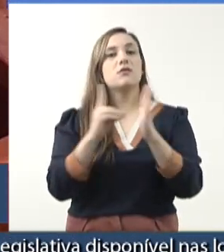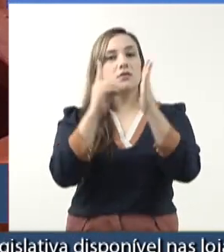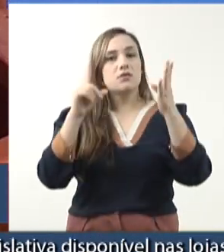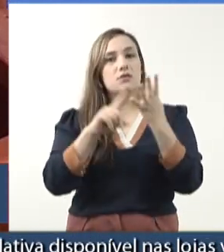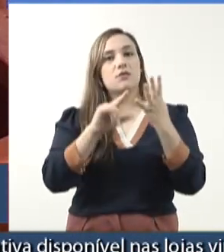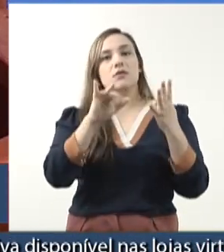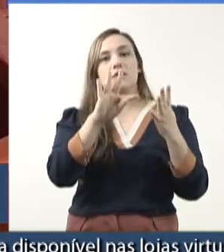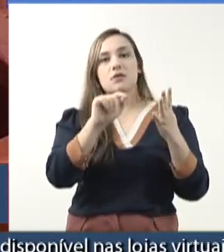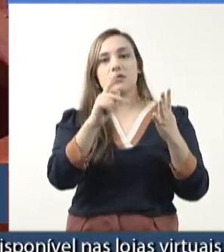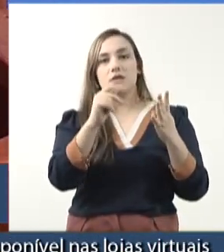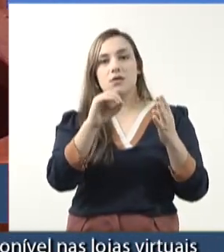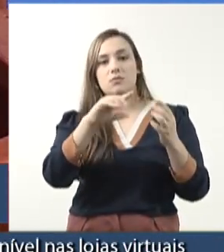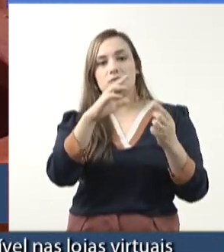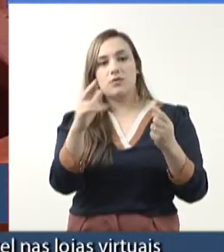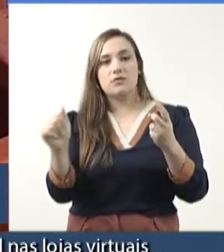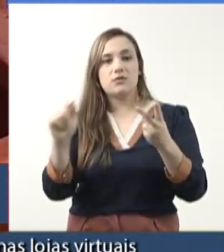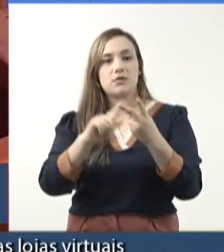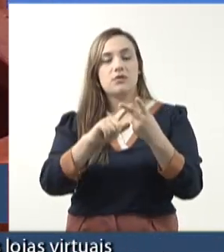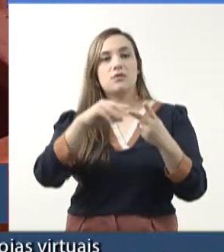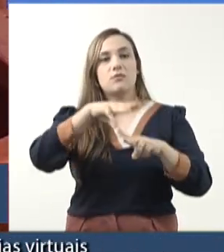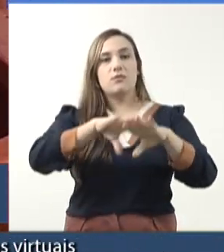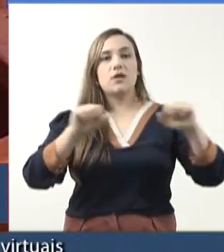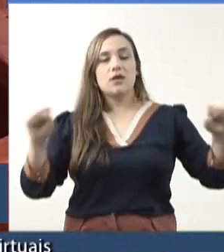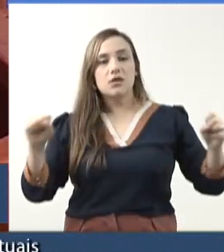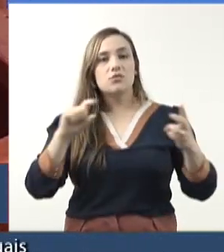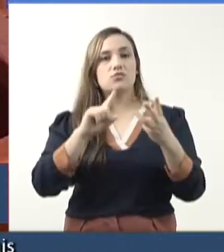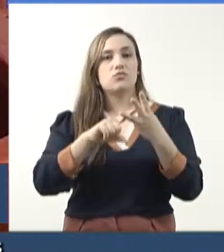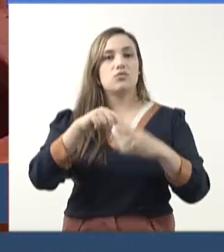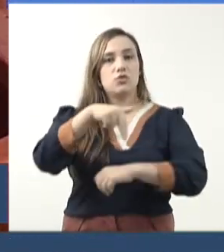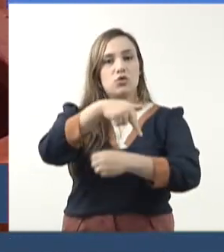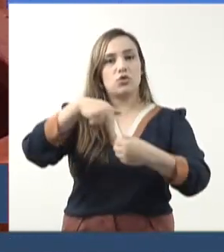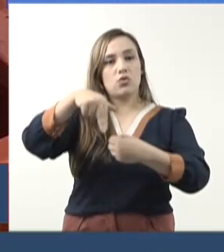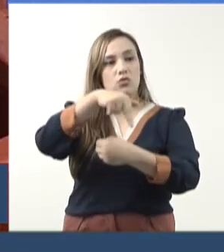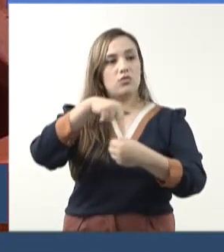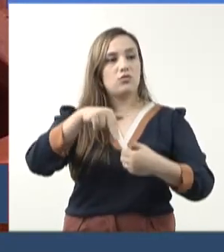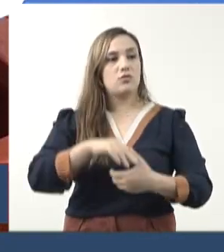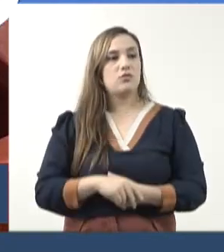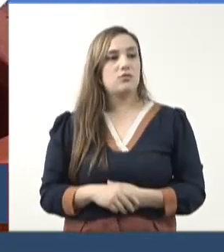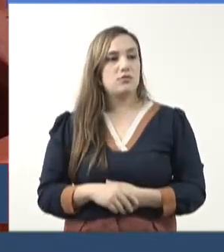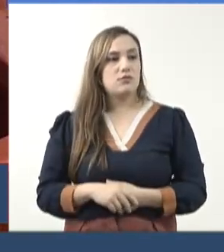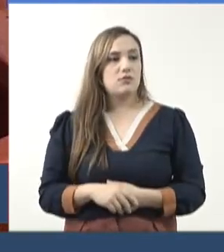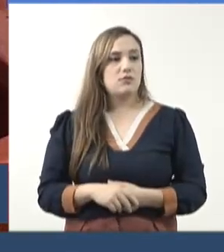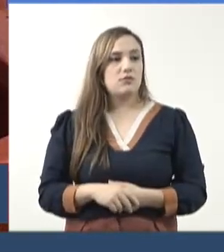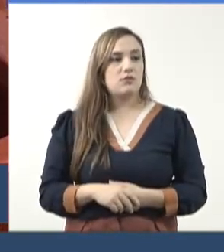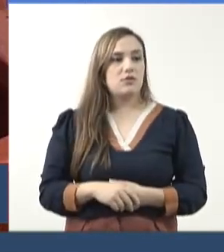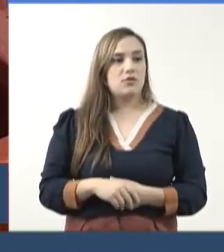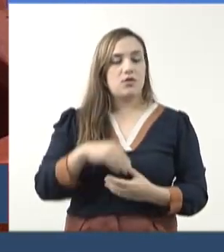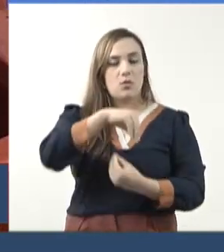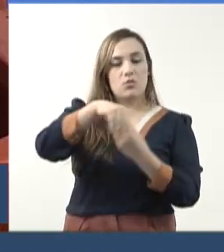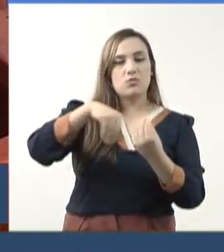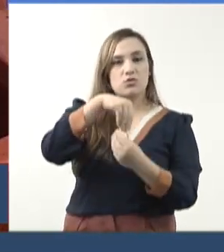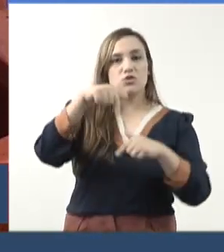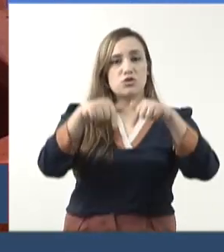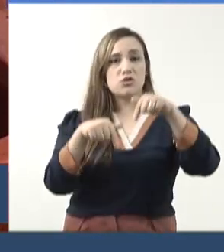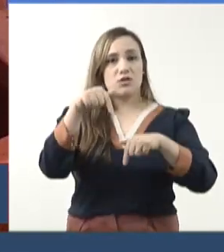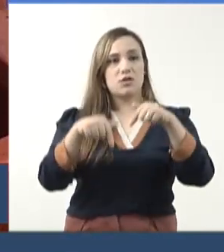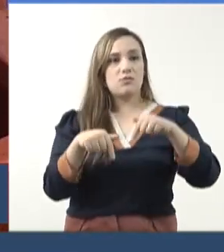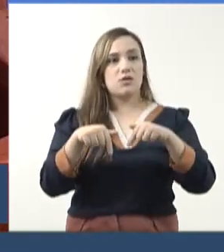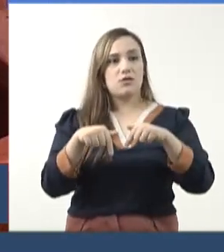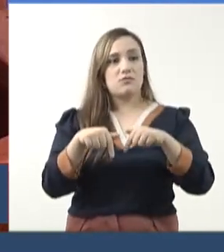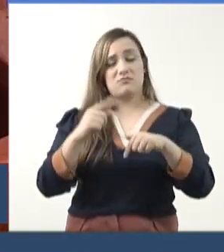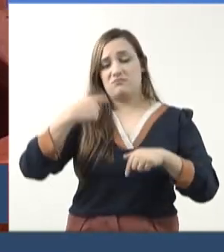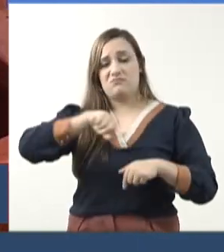Itaporã, Maracaju e Nova Alvorada do Sul. É um coquetel de agrotóxico do qual nós